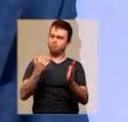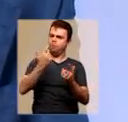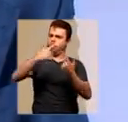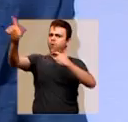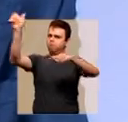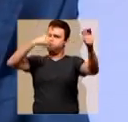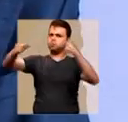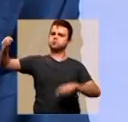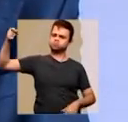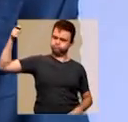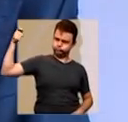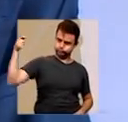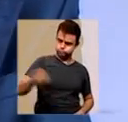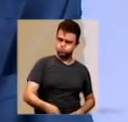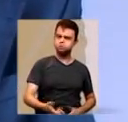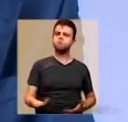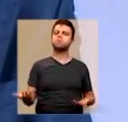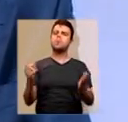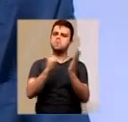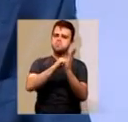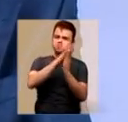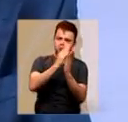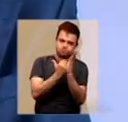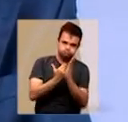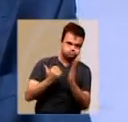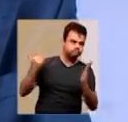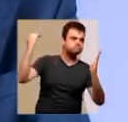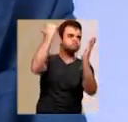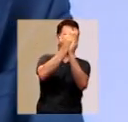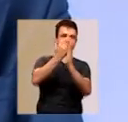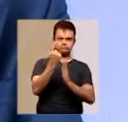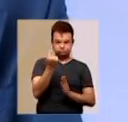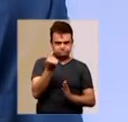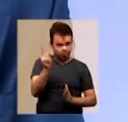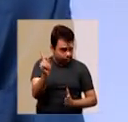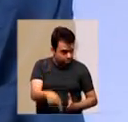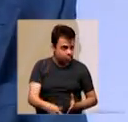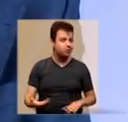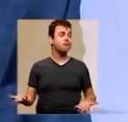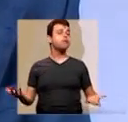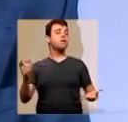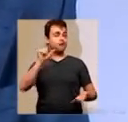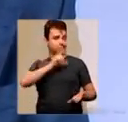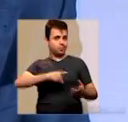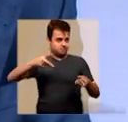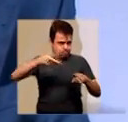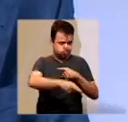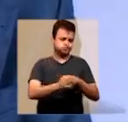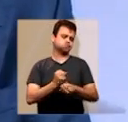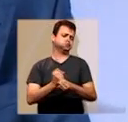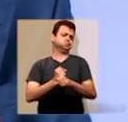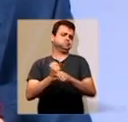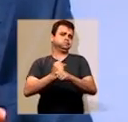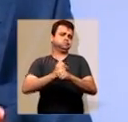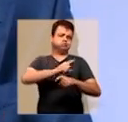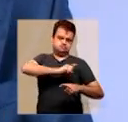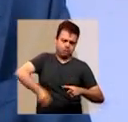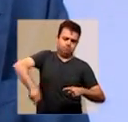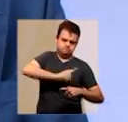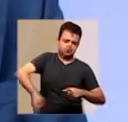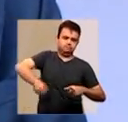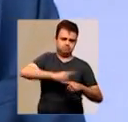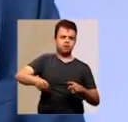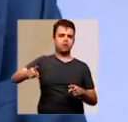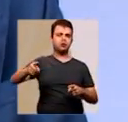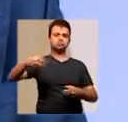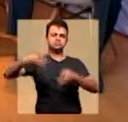penas mais severas, multas maiores, tem suspendido a carteira por mais tempo. A justiça está vendo, está